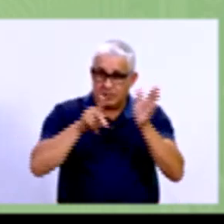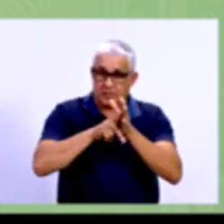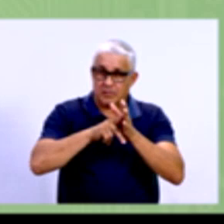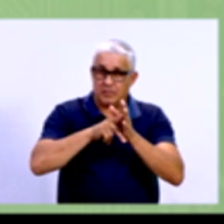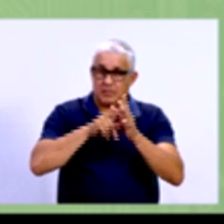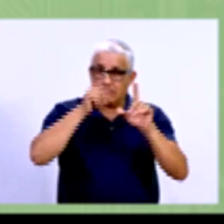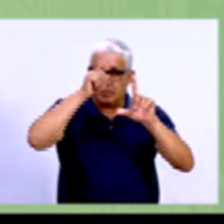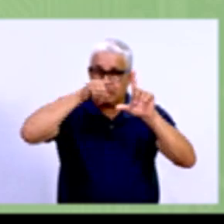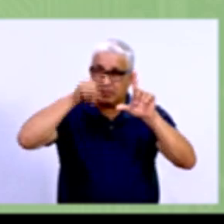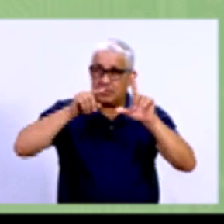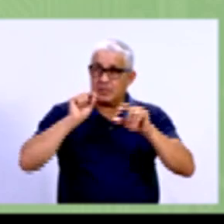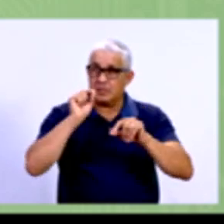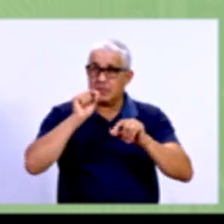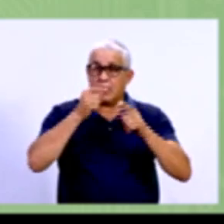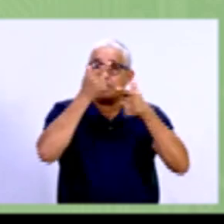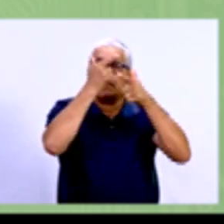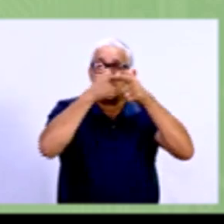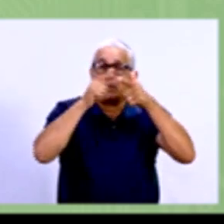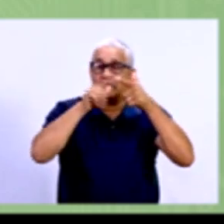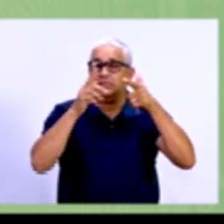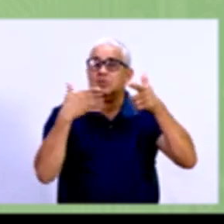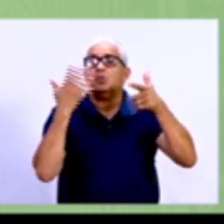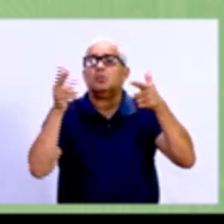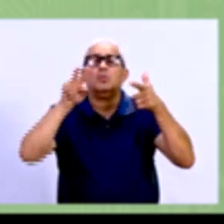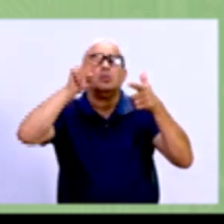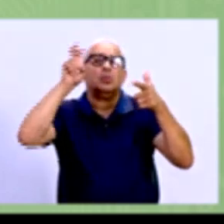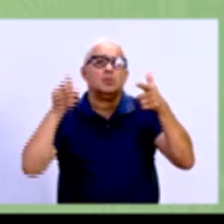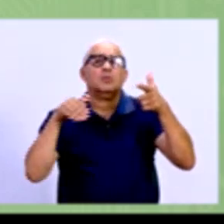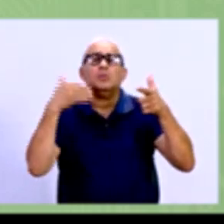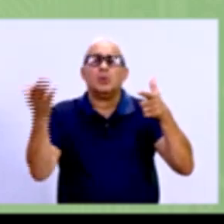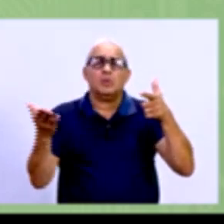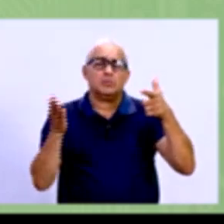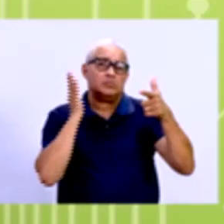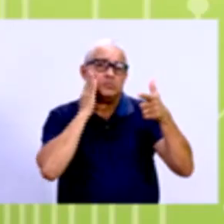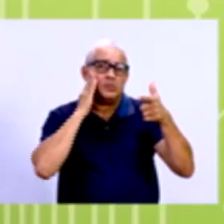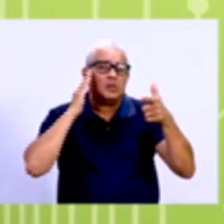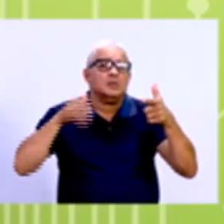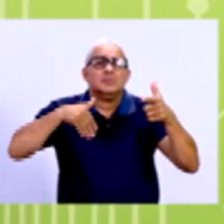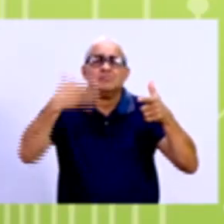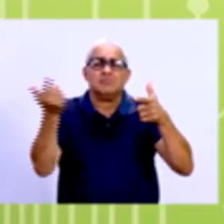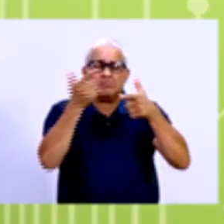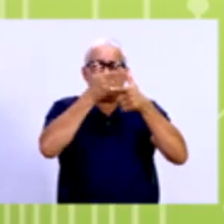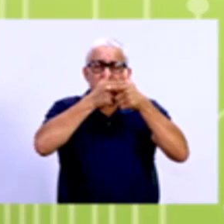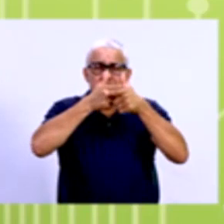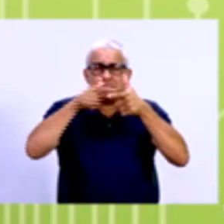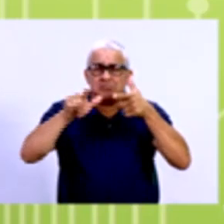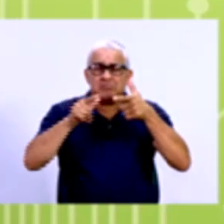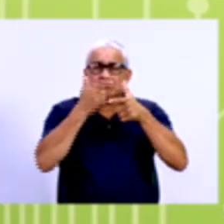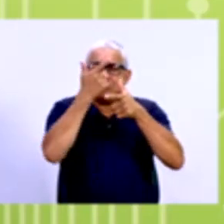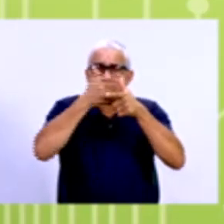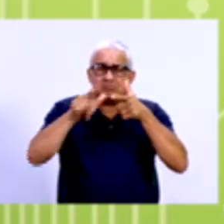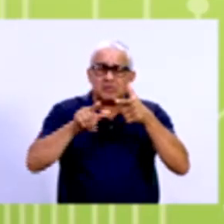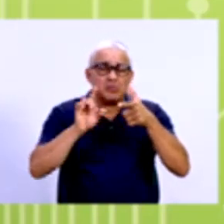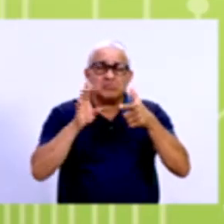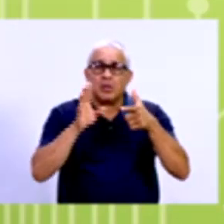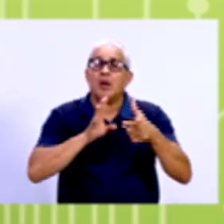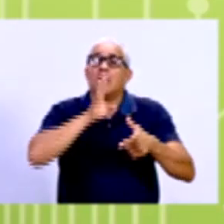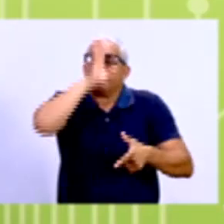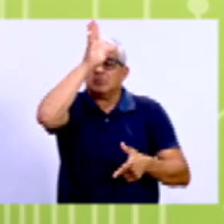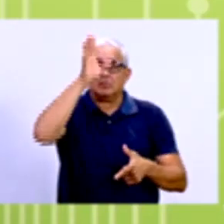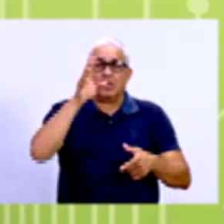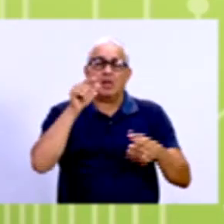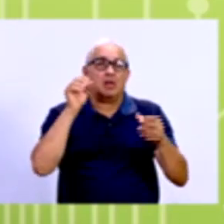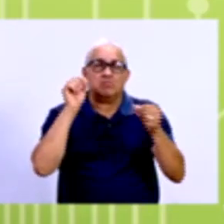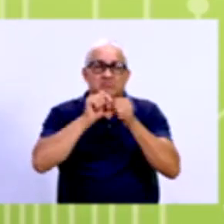quê? Definição do problema, né? Primeiro a gente tem que saber qual que é o nosso problema. A gente não pode simplesmente chegar e vamos elaborar